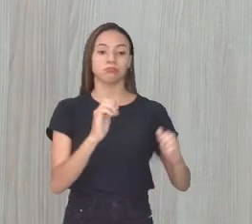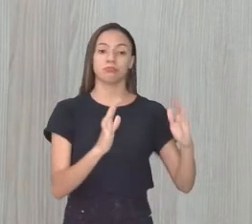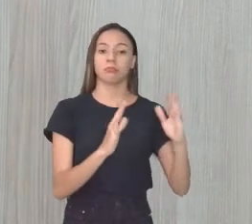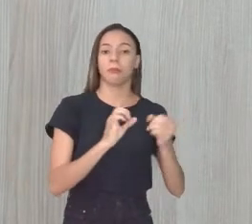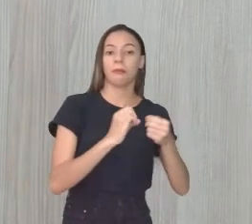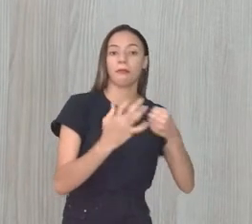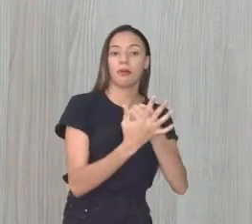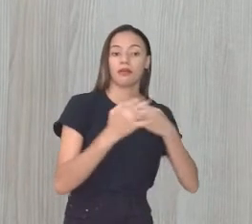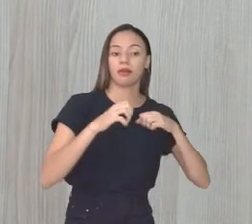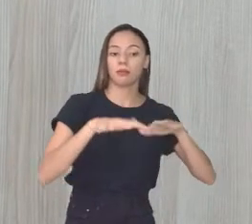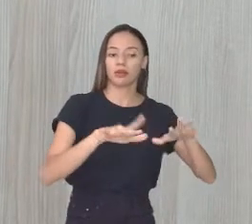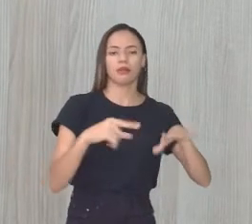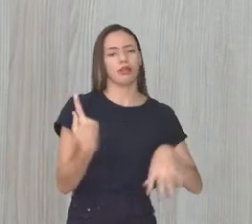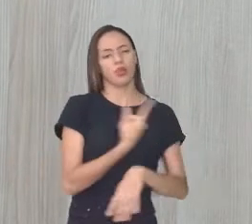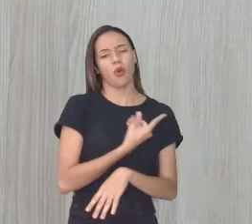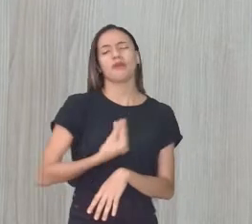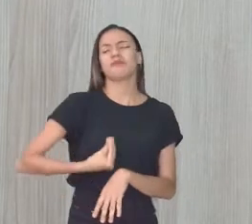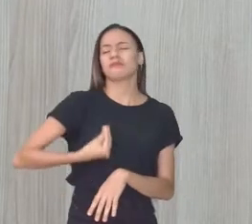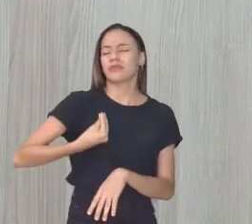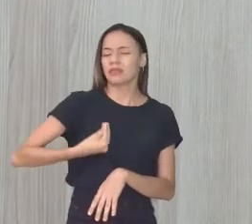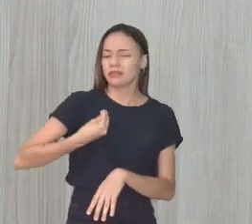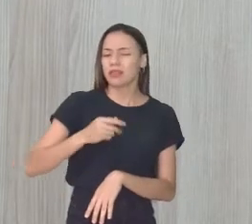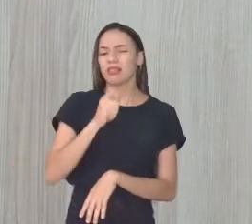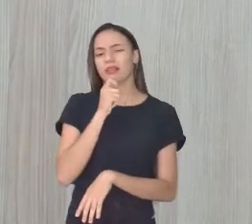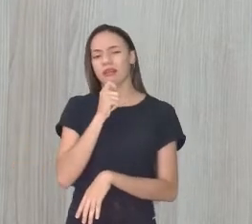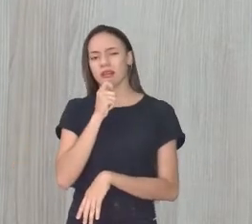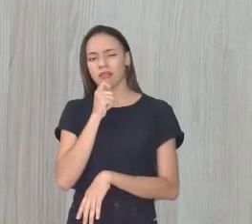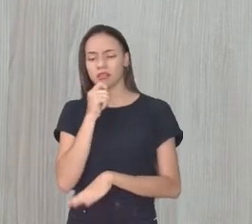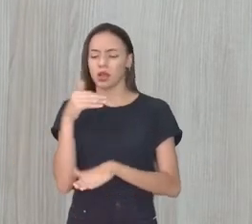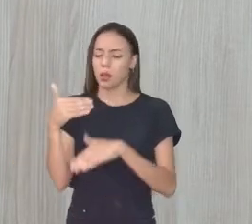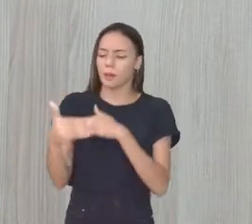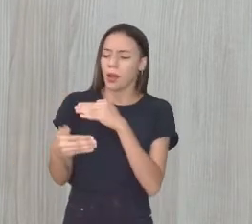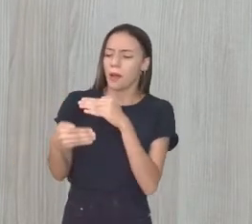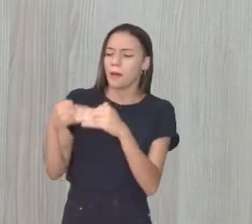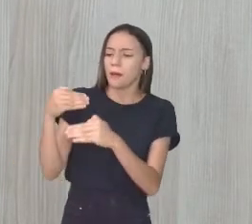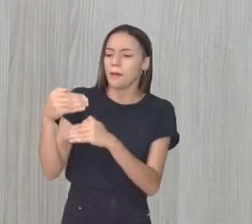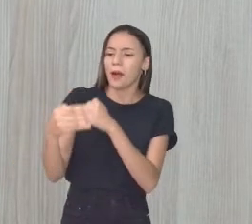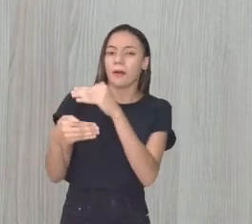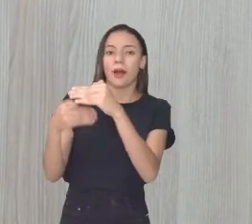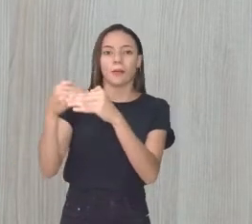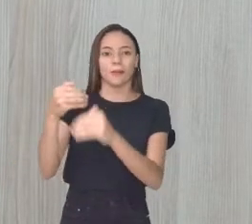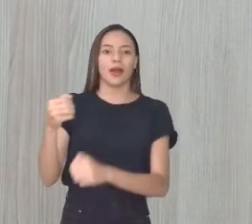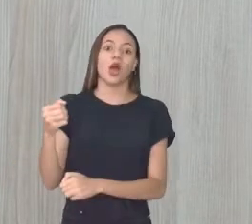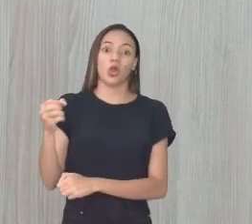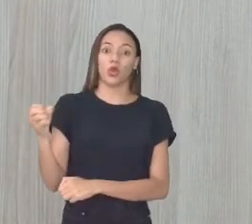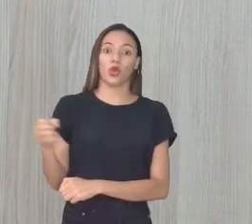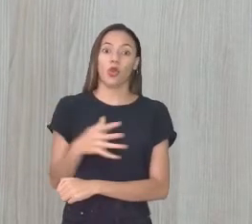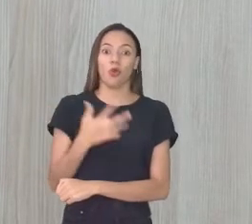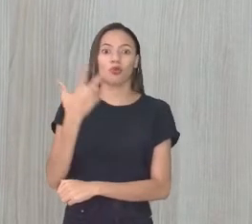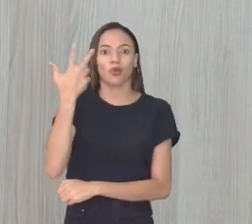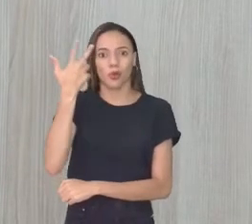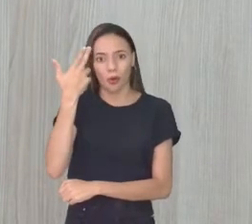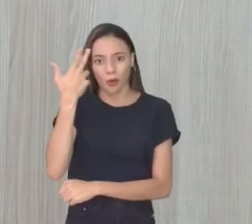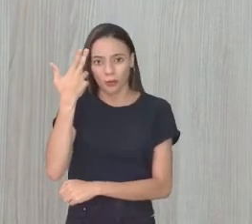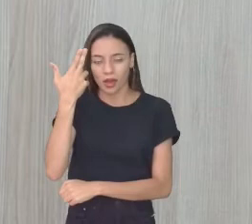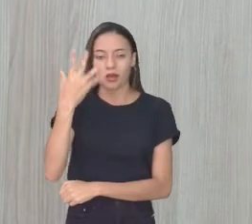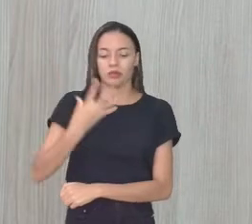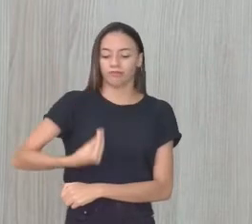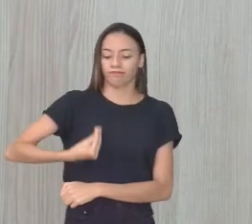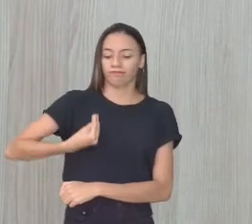gente ainda está, né, nos resquícios aí, construindo esse novo normal, né, que a gente está